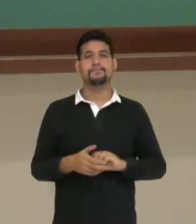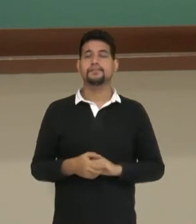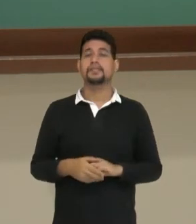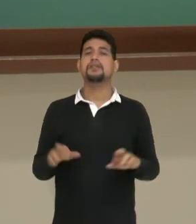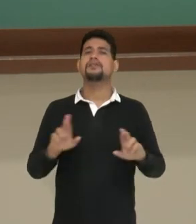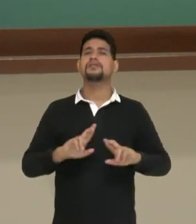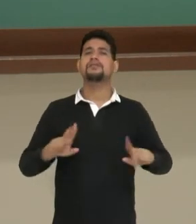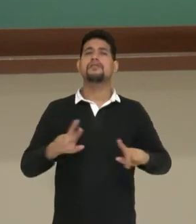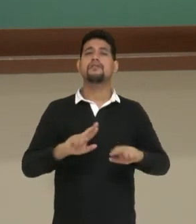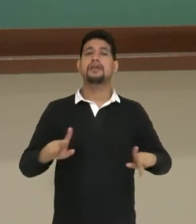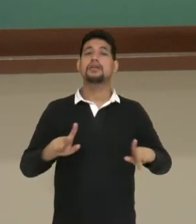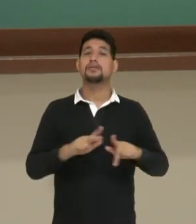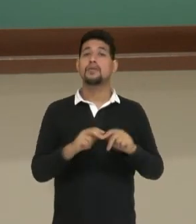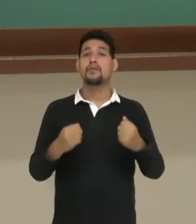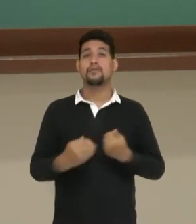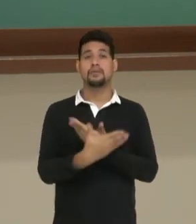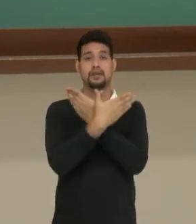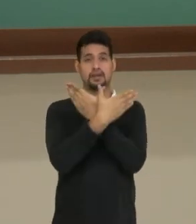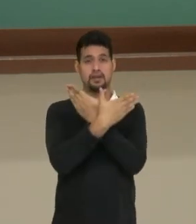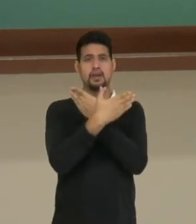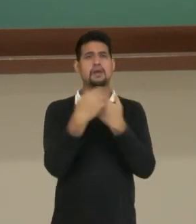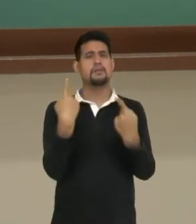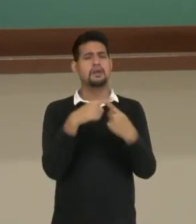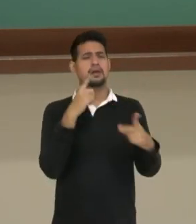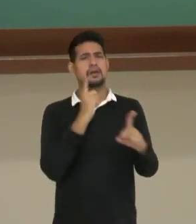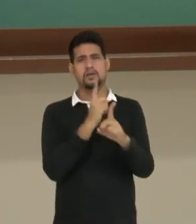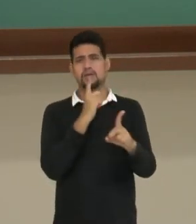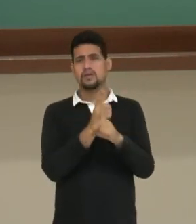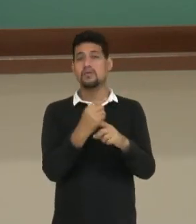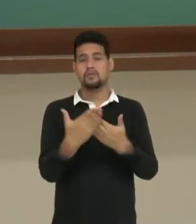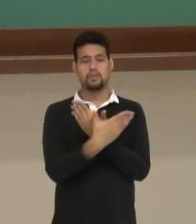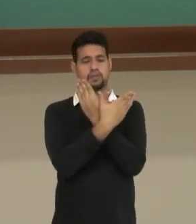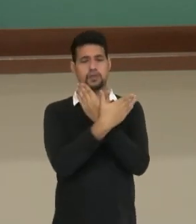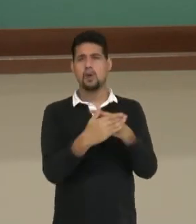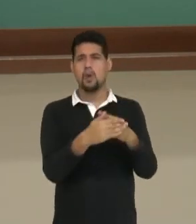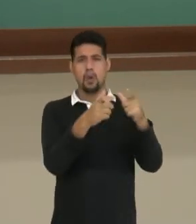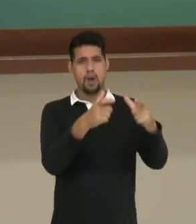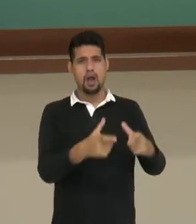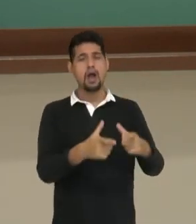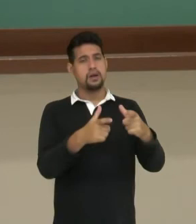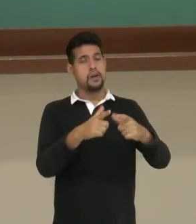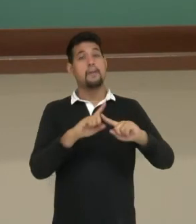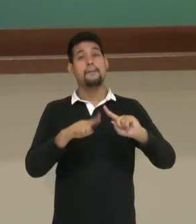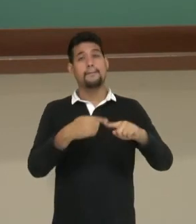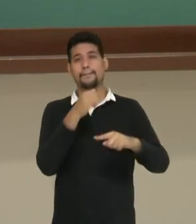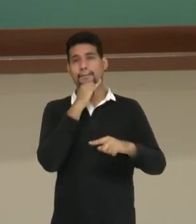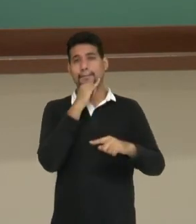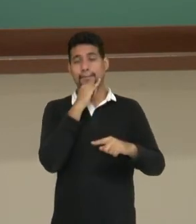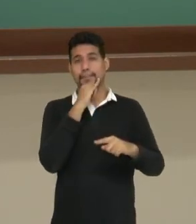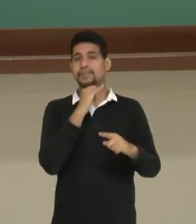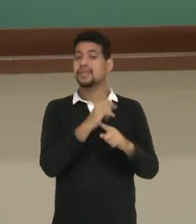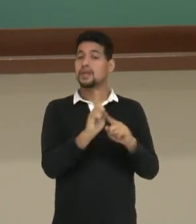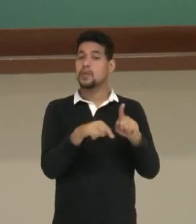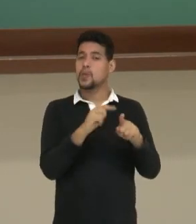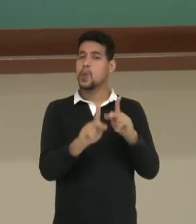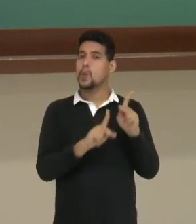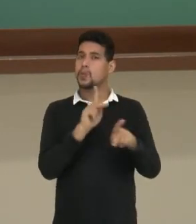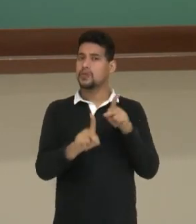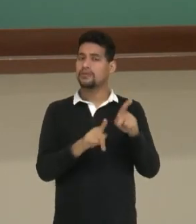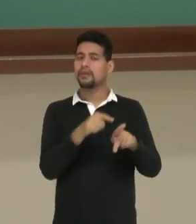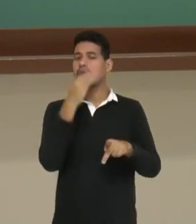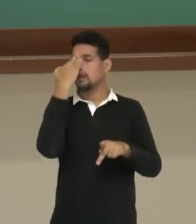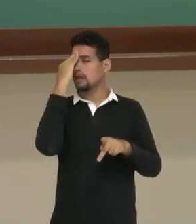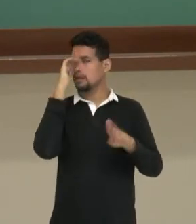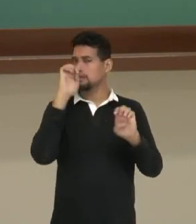porque os incas, eles encontraram bastante resistência da população local a partir do momento que a população